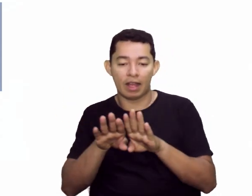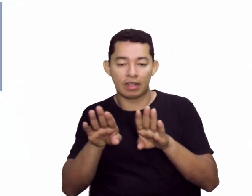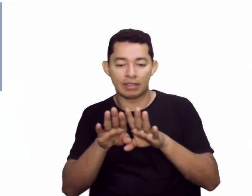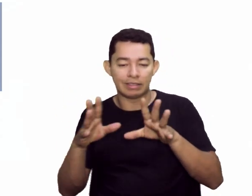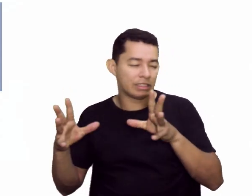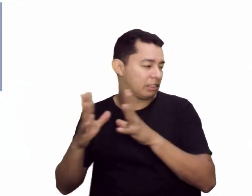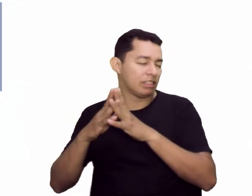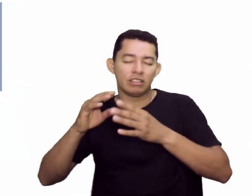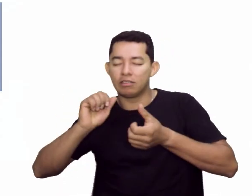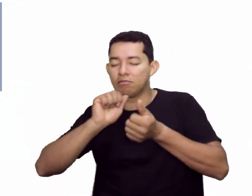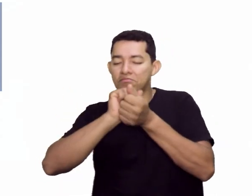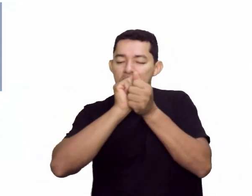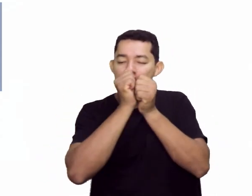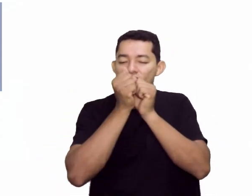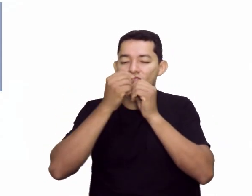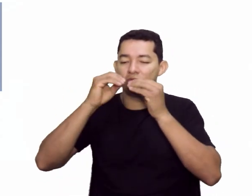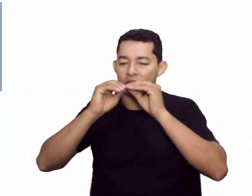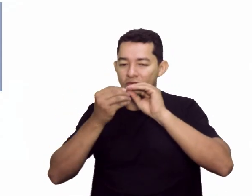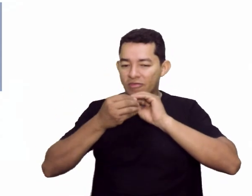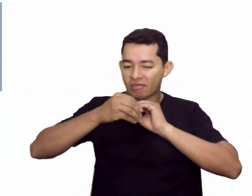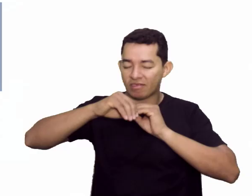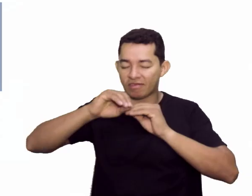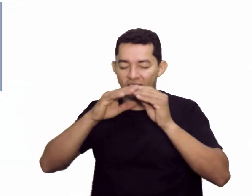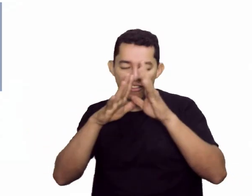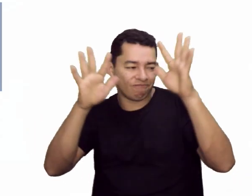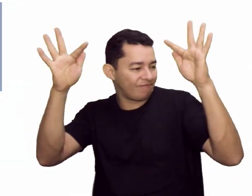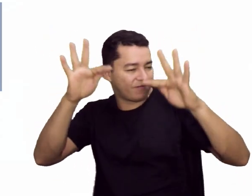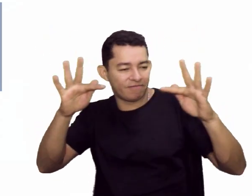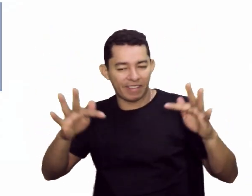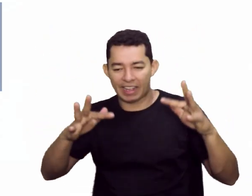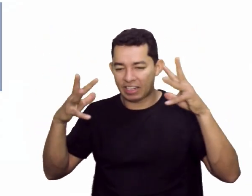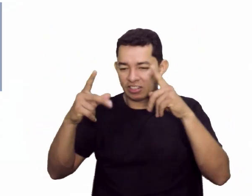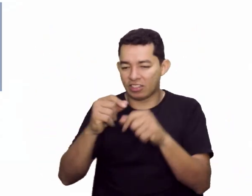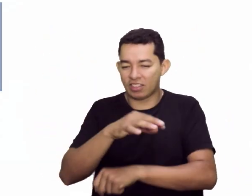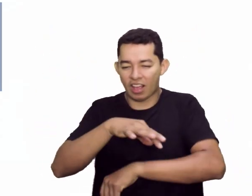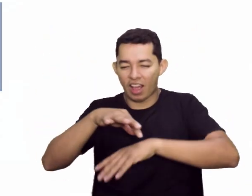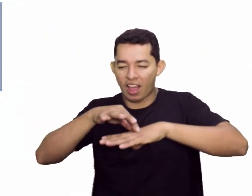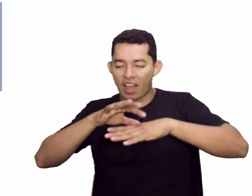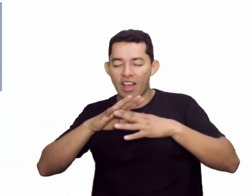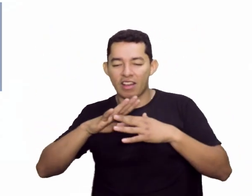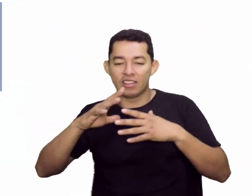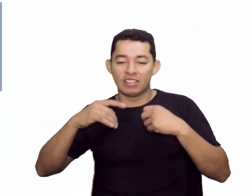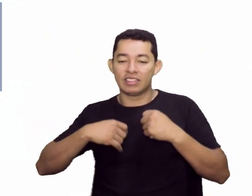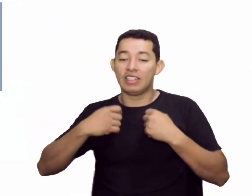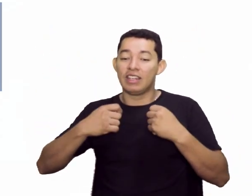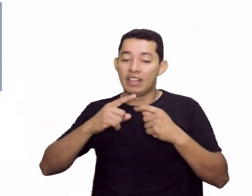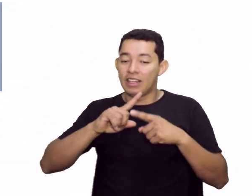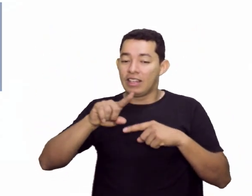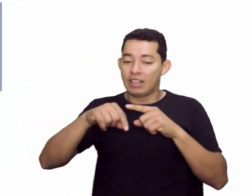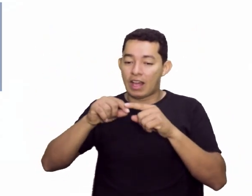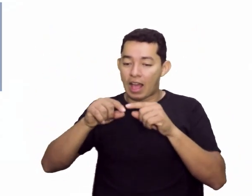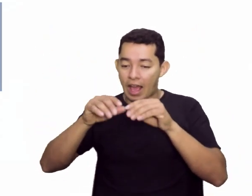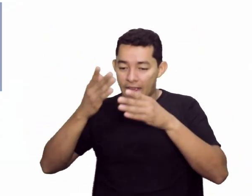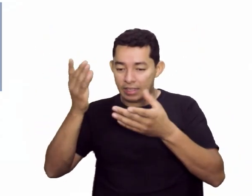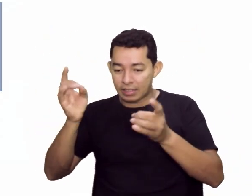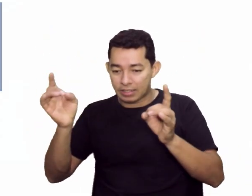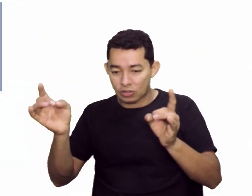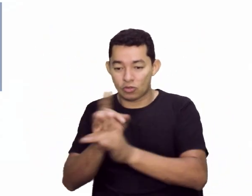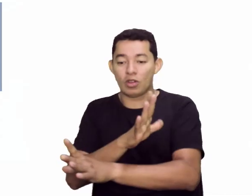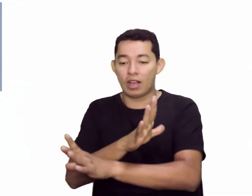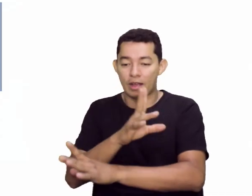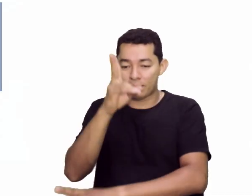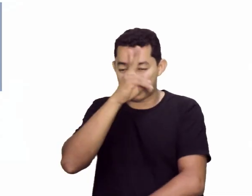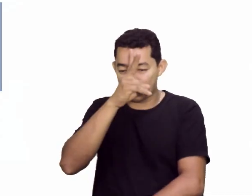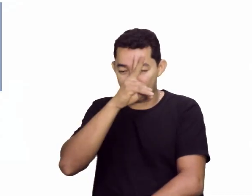aí beijo, não sei o que mais lá, não sei o que lá, carne fraca, a noite é longa, e aí, pá, termina a história,